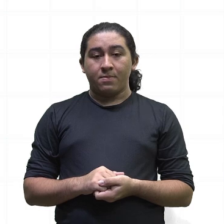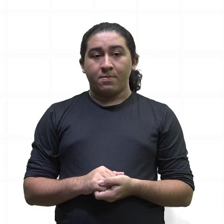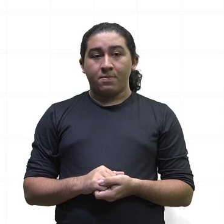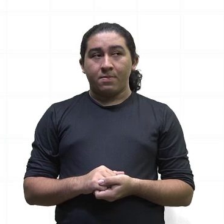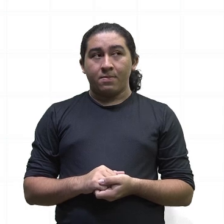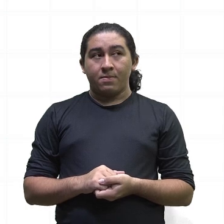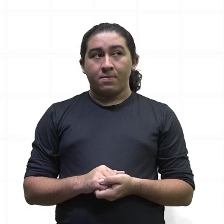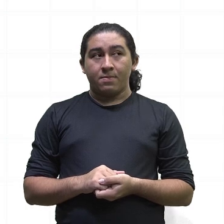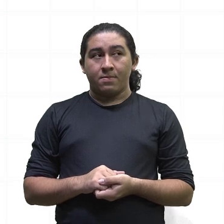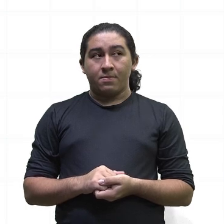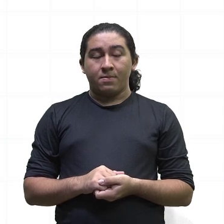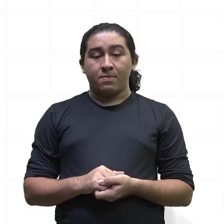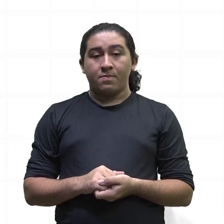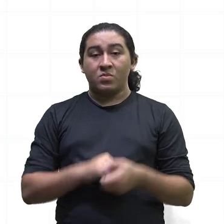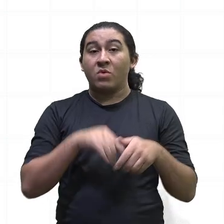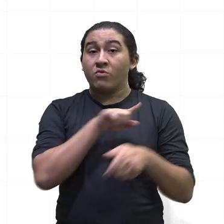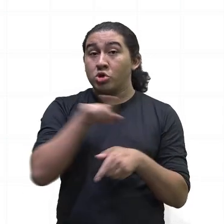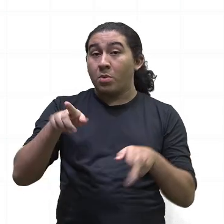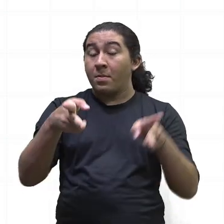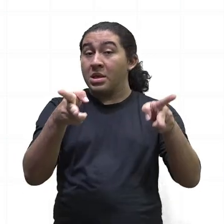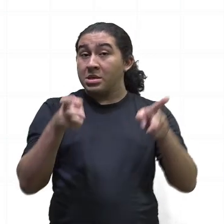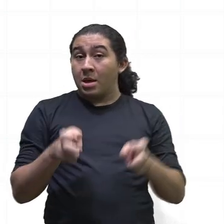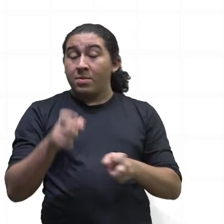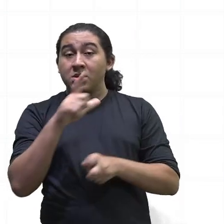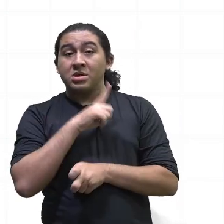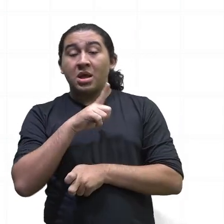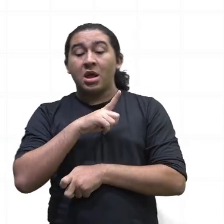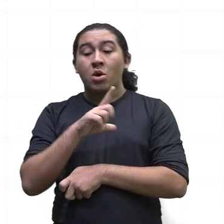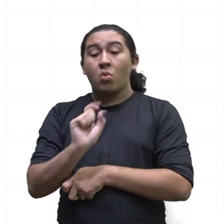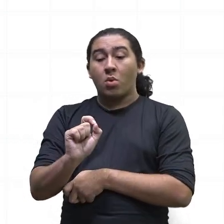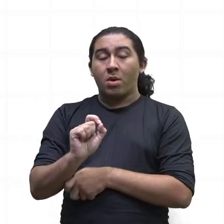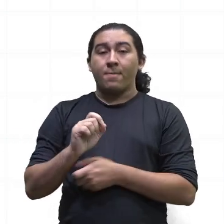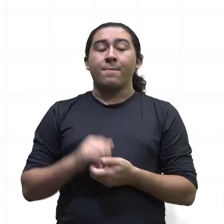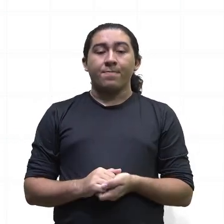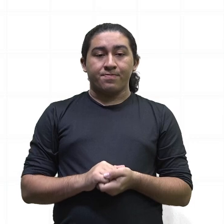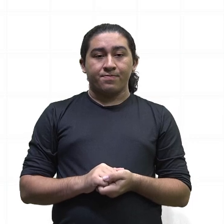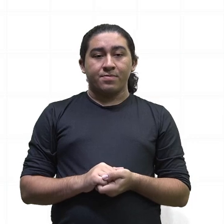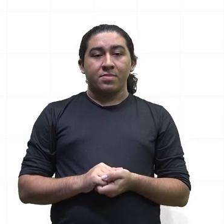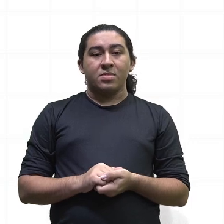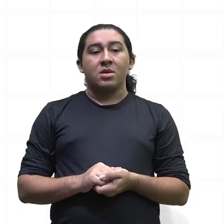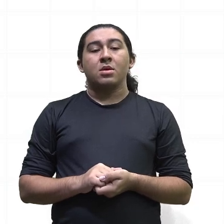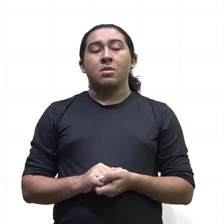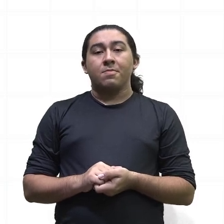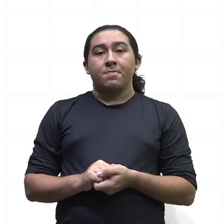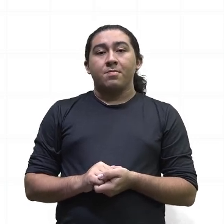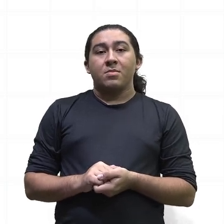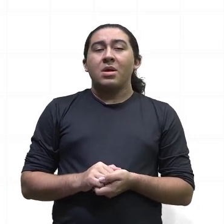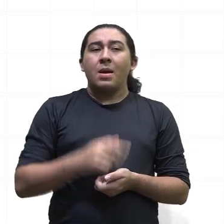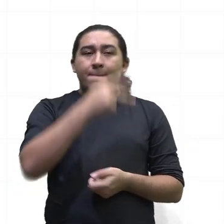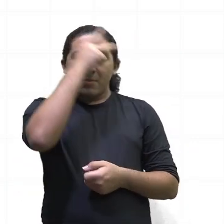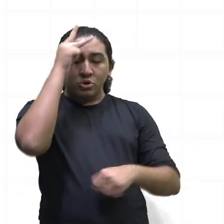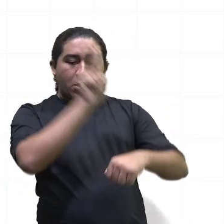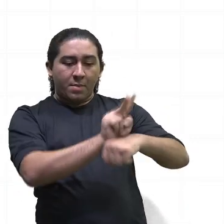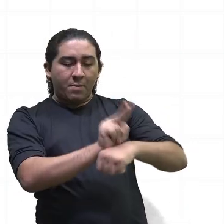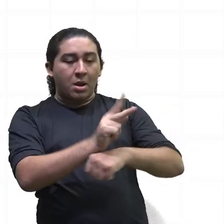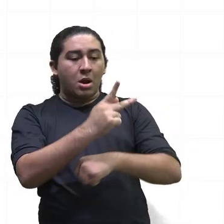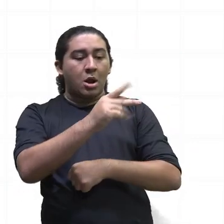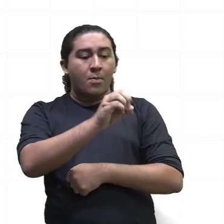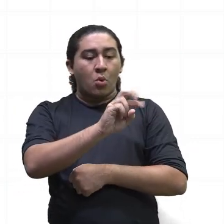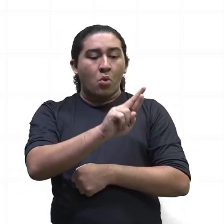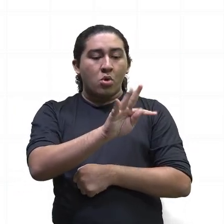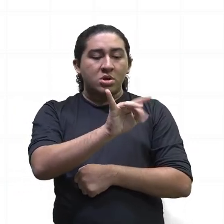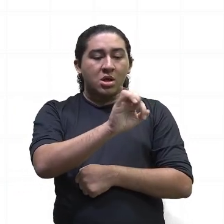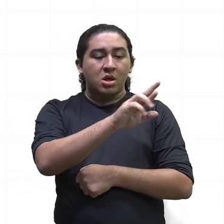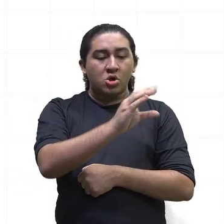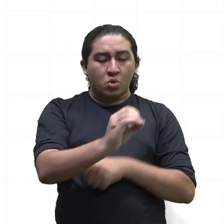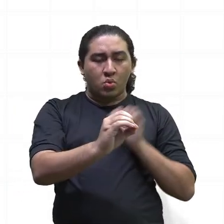Que nós temos aí que o sintagma nominal, percebam que porteiro do edifício não tem verbo, né?